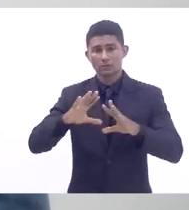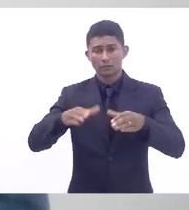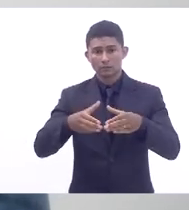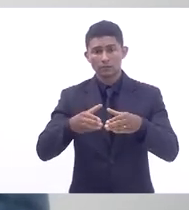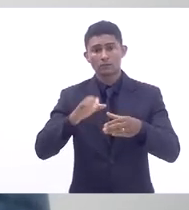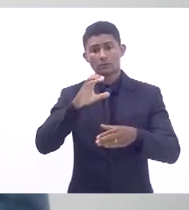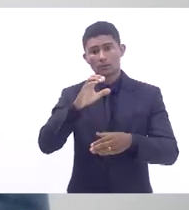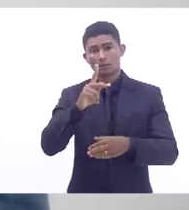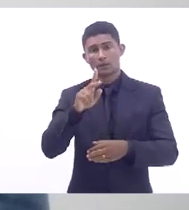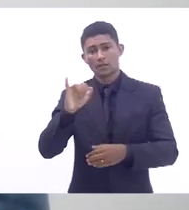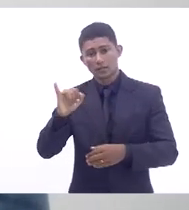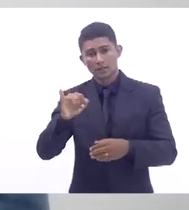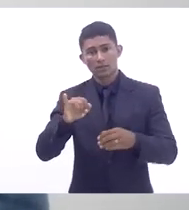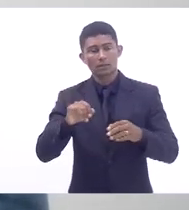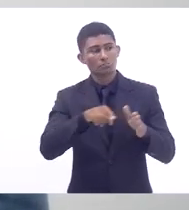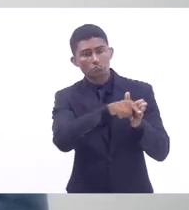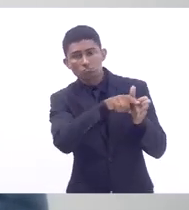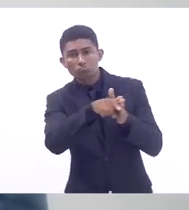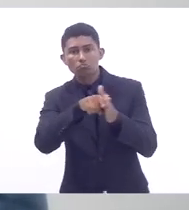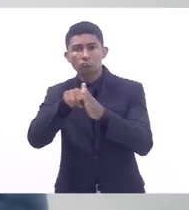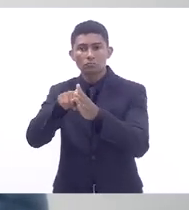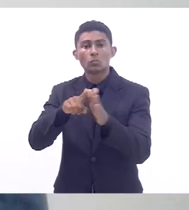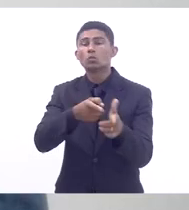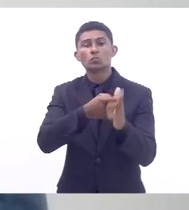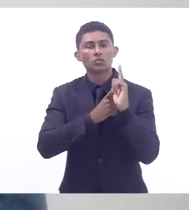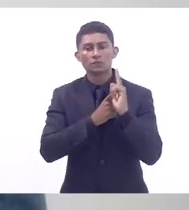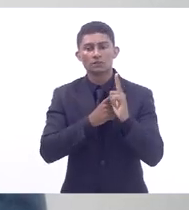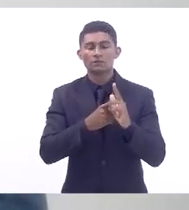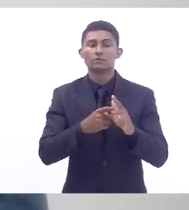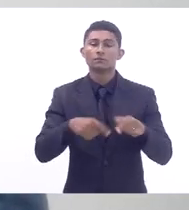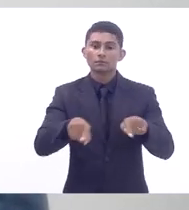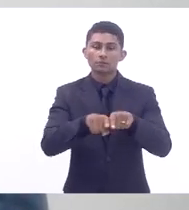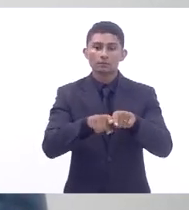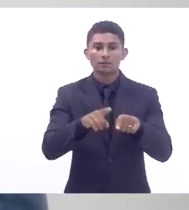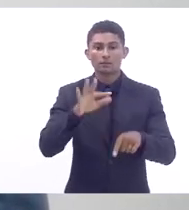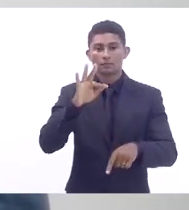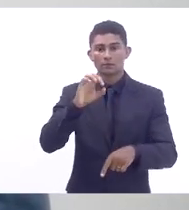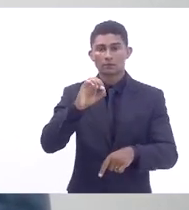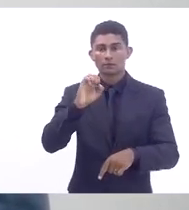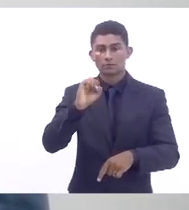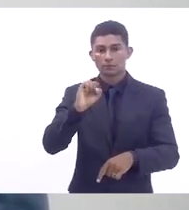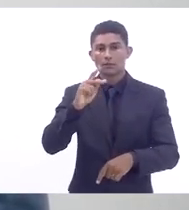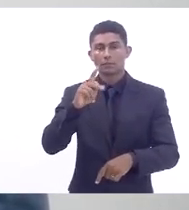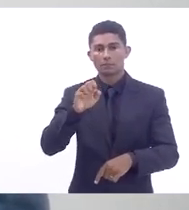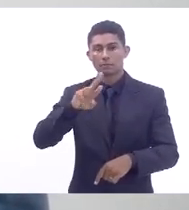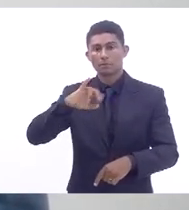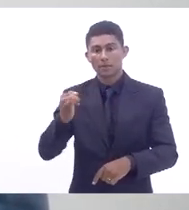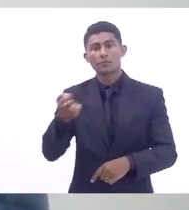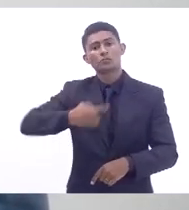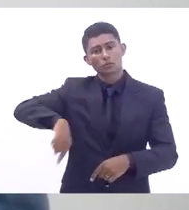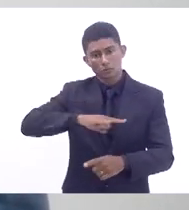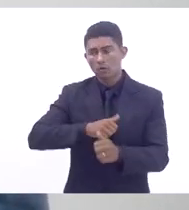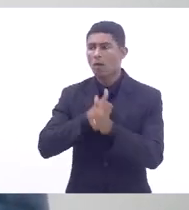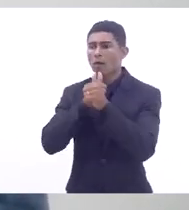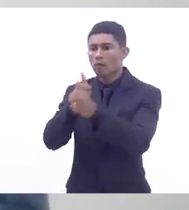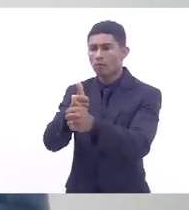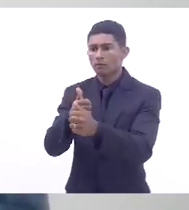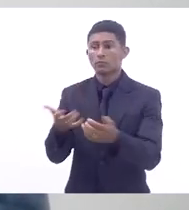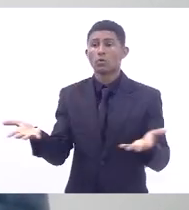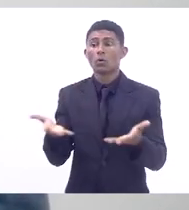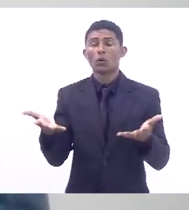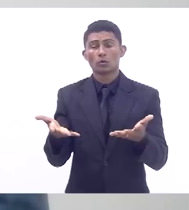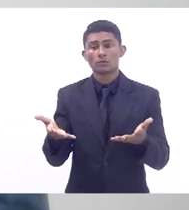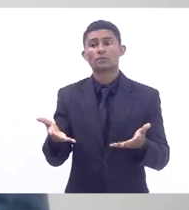pública né junto com os perde que a doença e faz parte do poço perde também estamos acompanhando de perto hoje teve